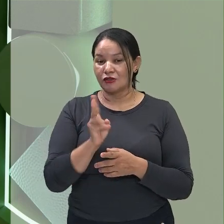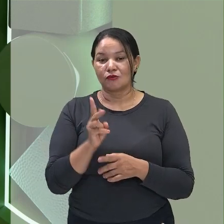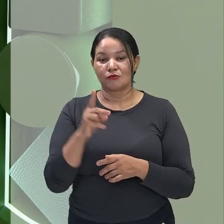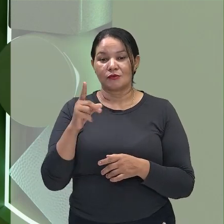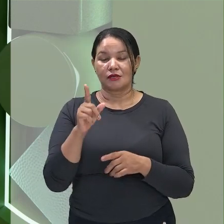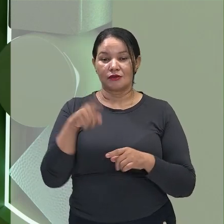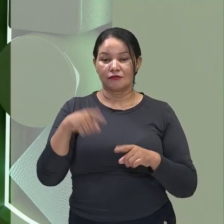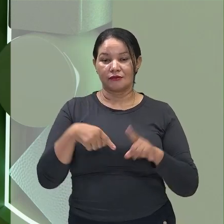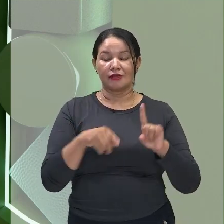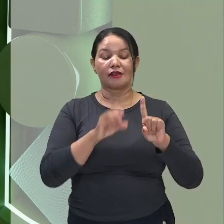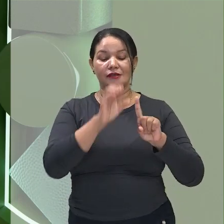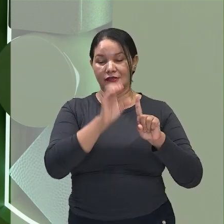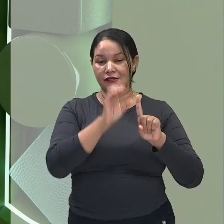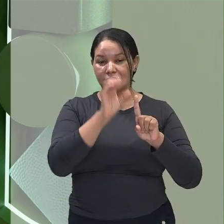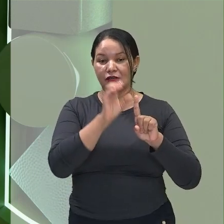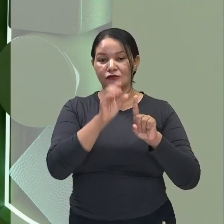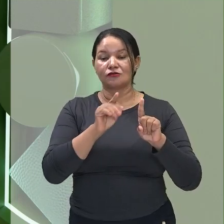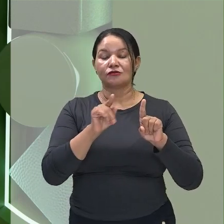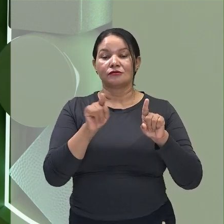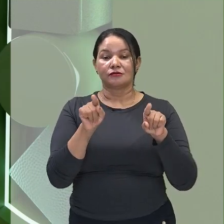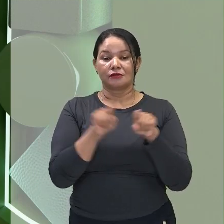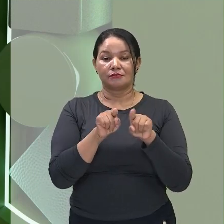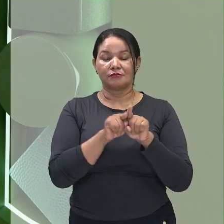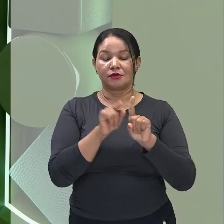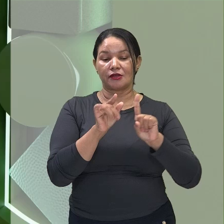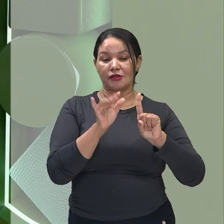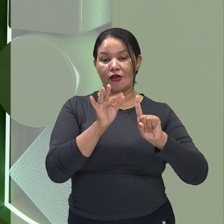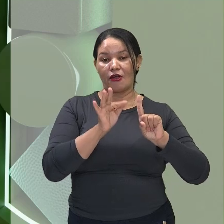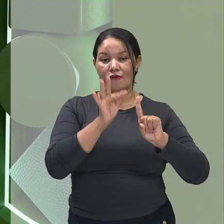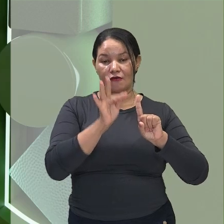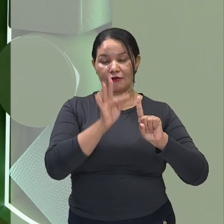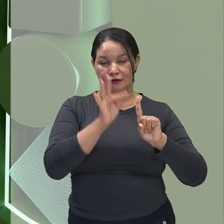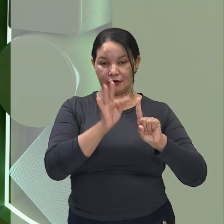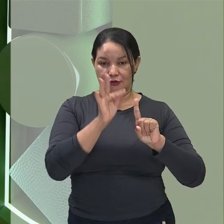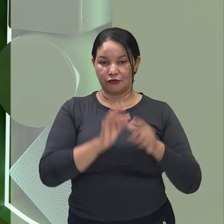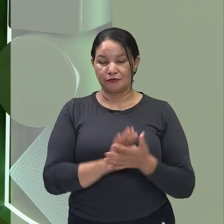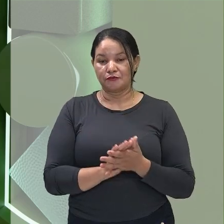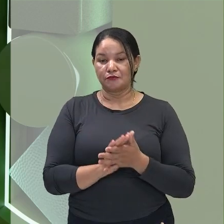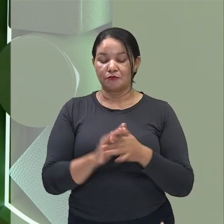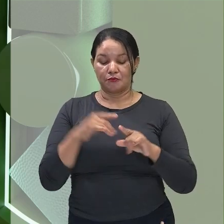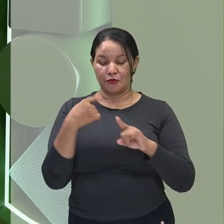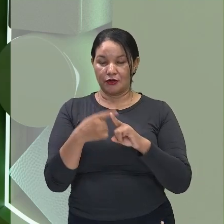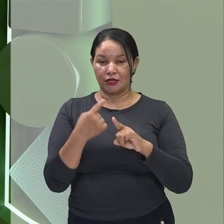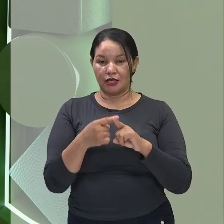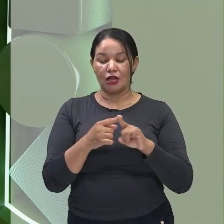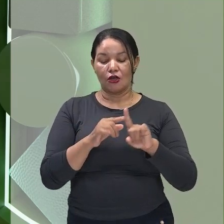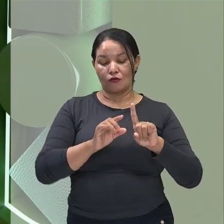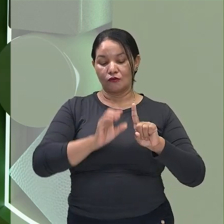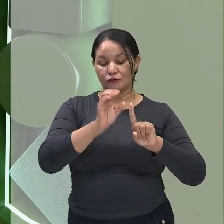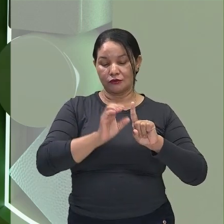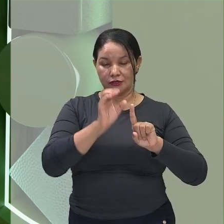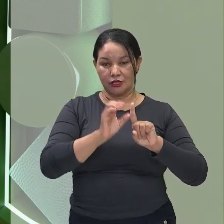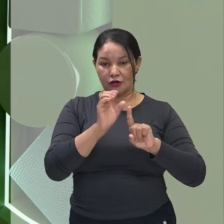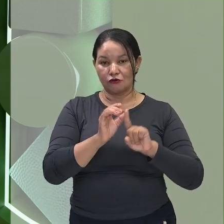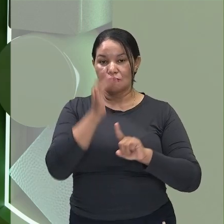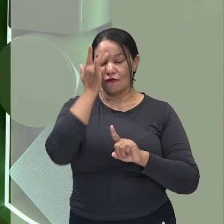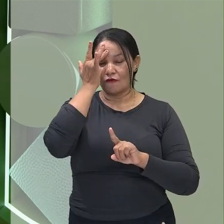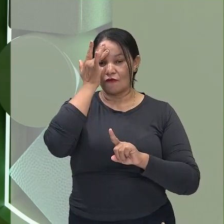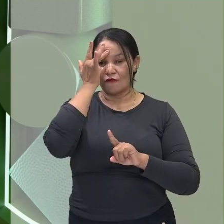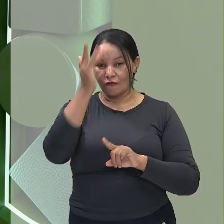a Fahrenheit. Muito mais comumente a Celsius pela sua facilidade